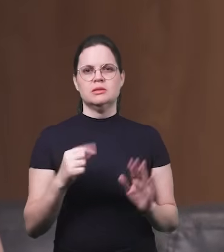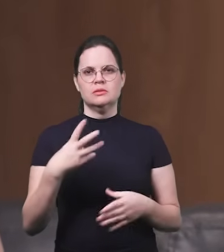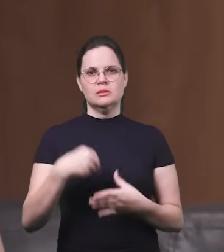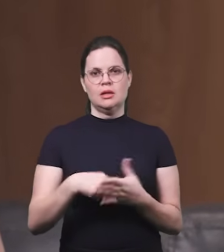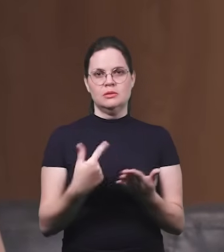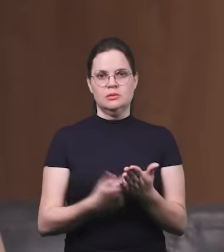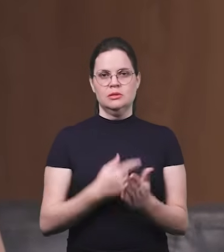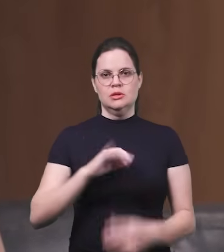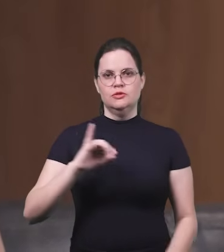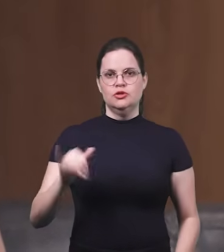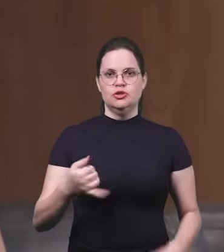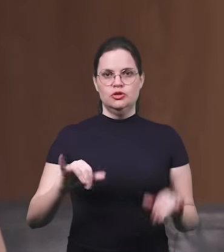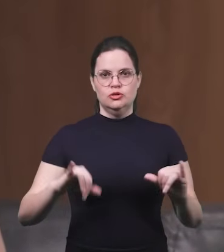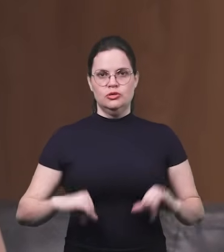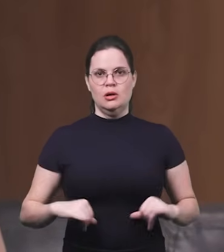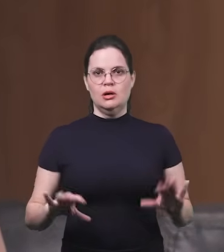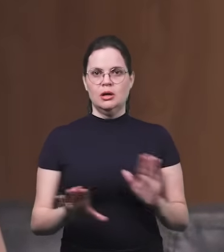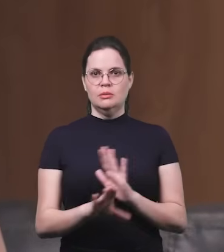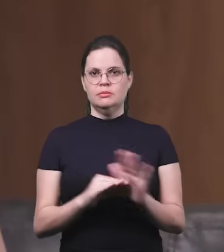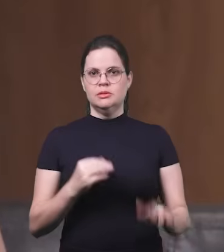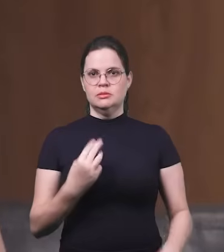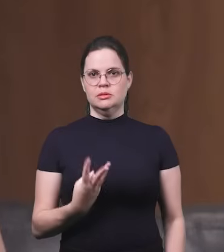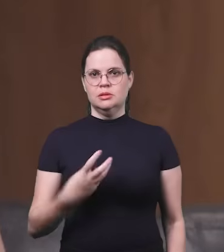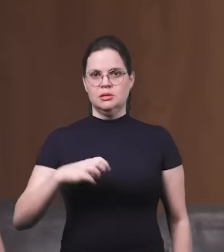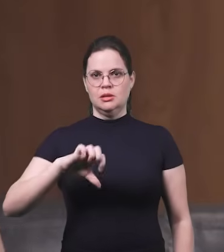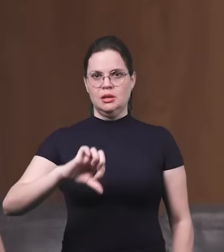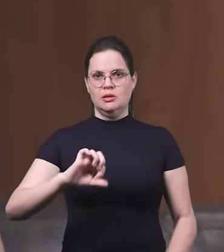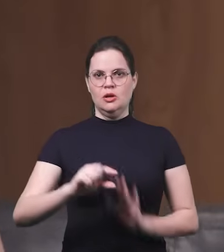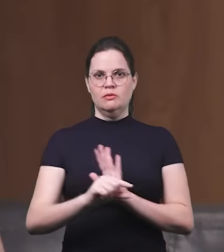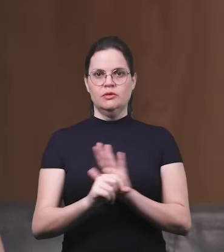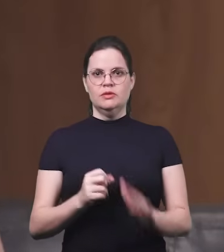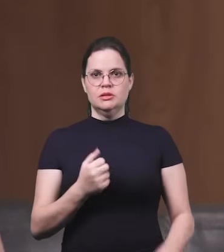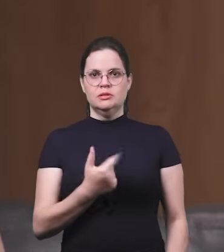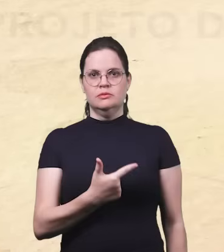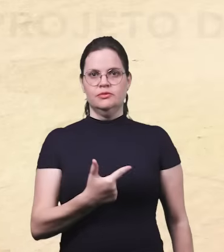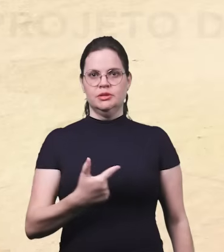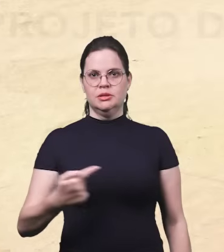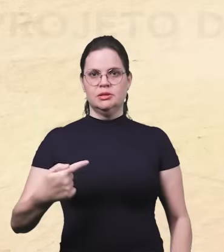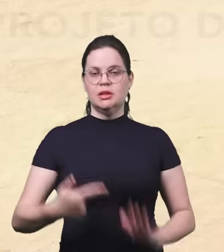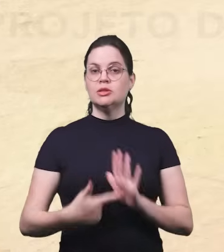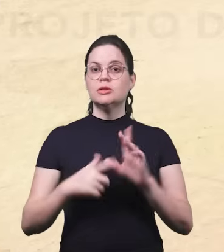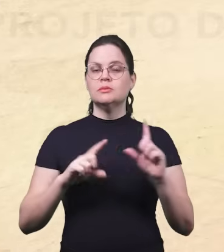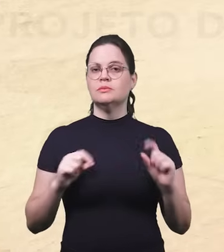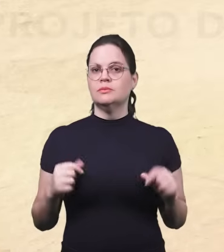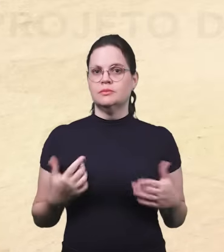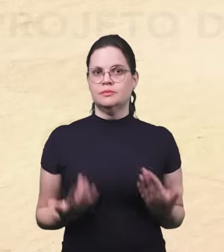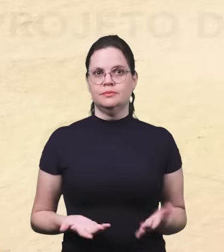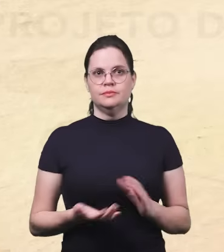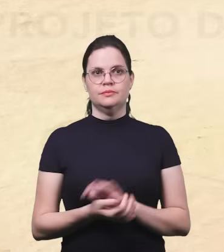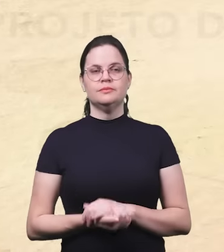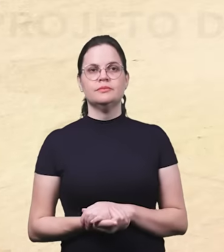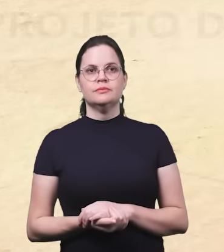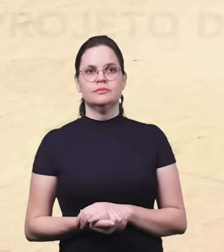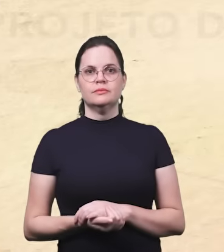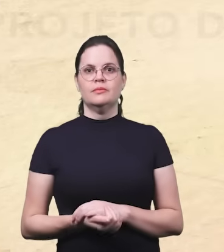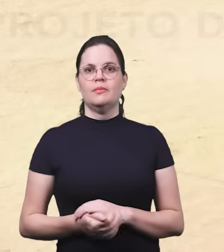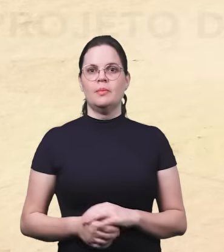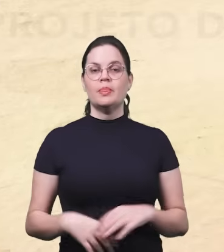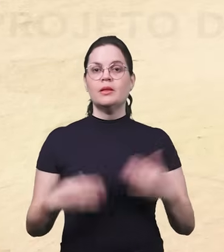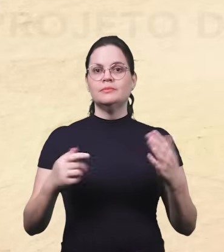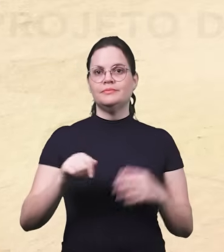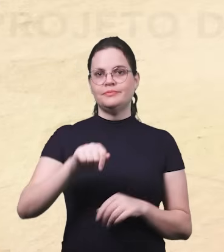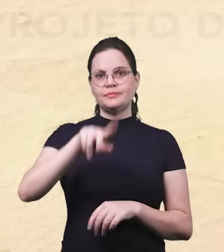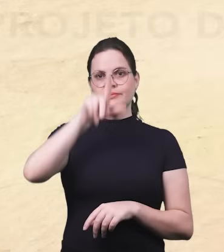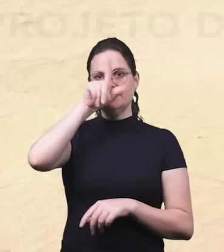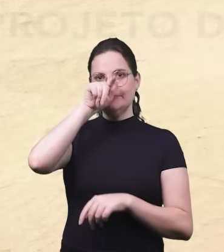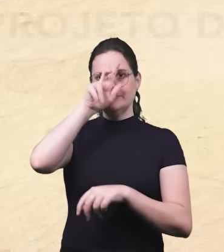de Jó, no capítulo 39, verso 27, que diz assim: ou se remonta a águia ao teu